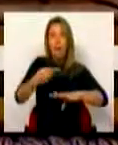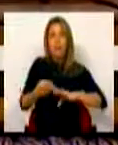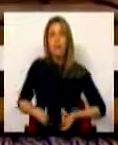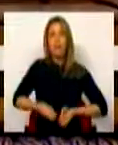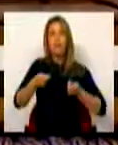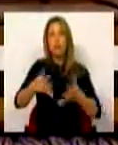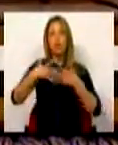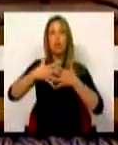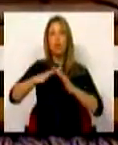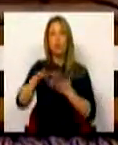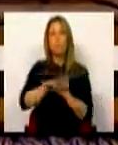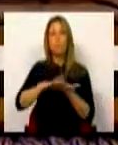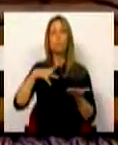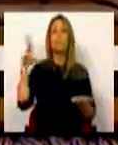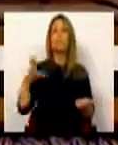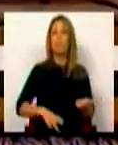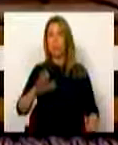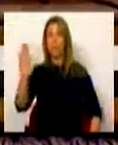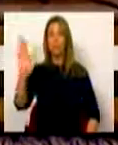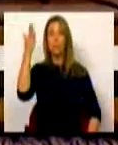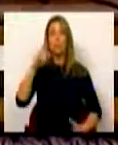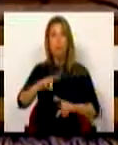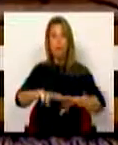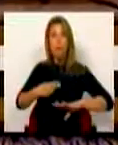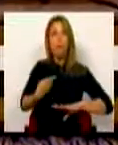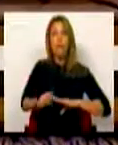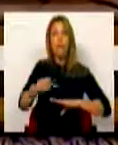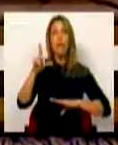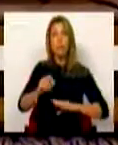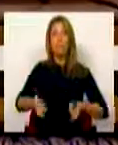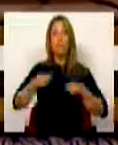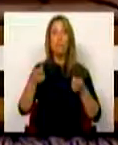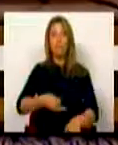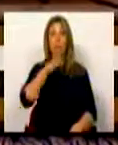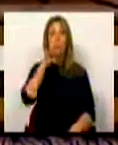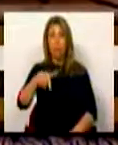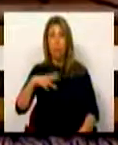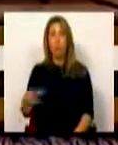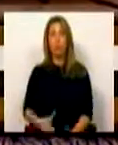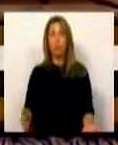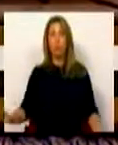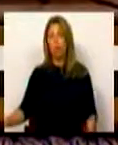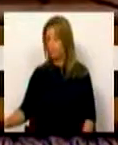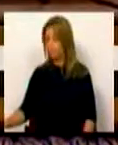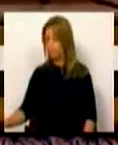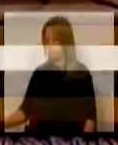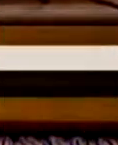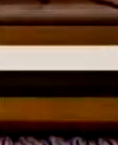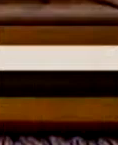da Infraestruturas de Portugal e, em particular, duplica o investimento ferroviário em Portugal.